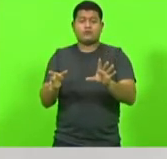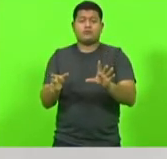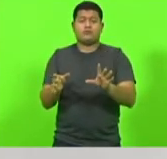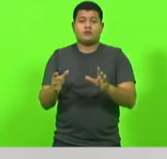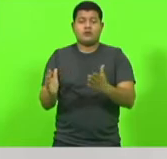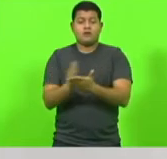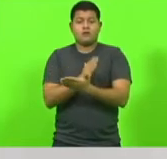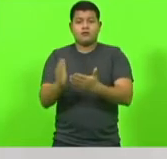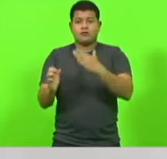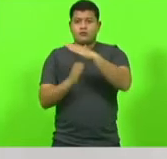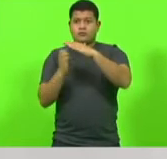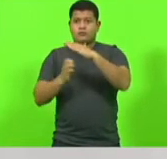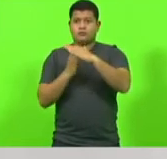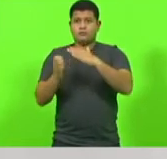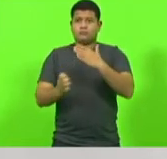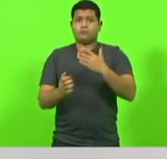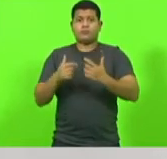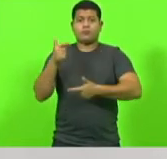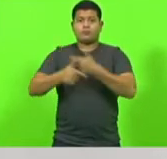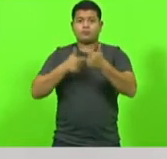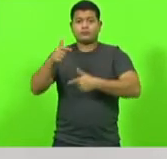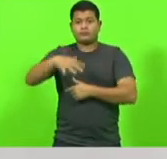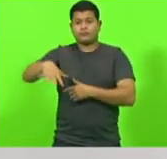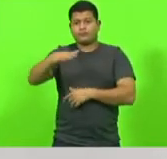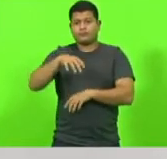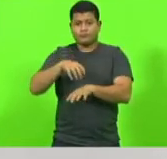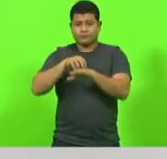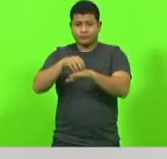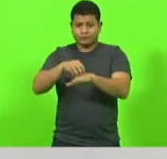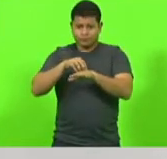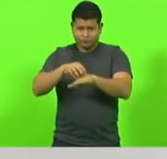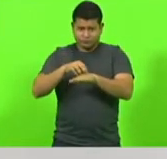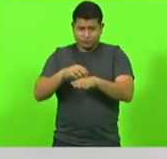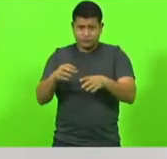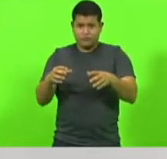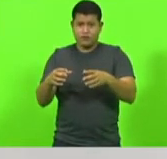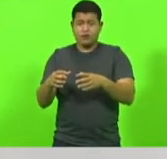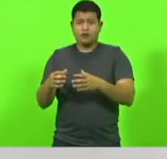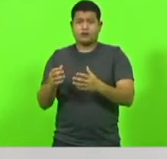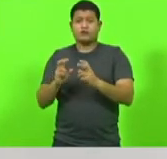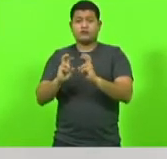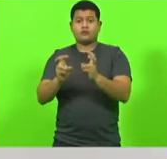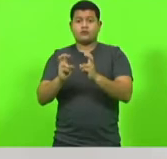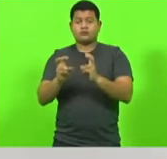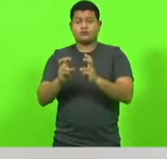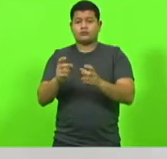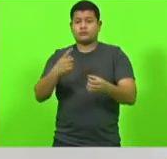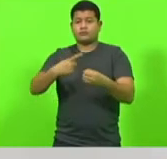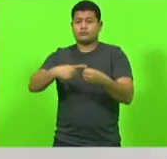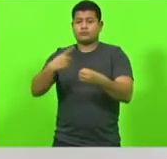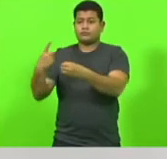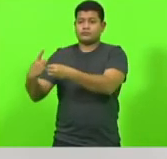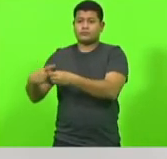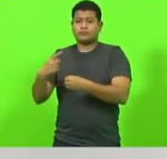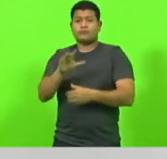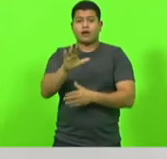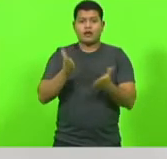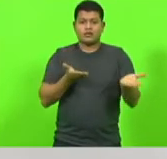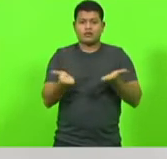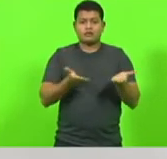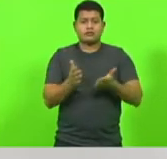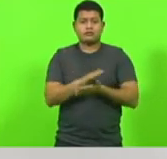empresas operarem o sistema de transporte coletivo intermunicipal. Só que não fez licitação. O tempo foi